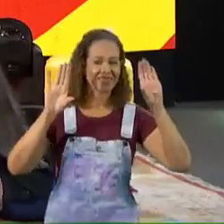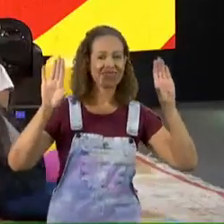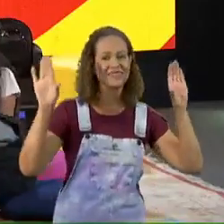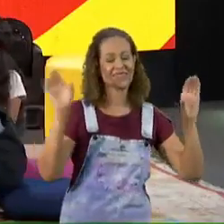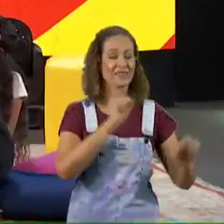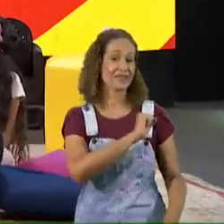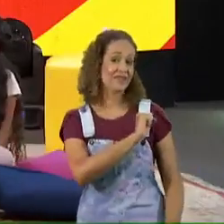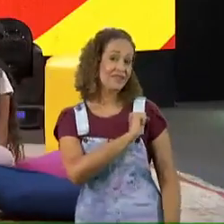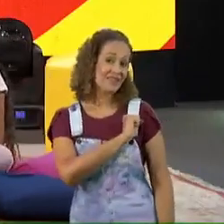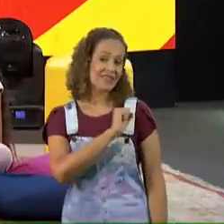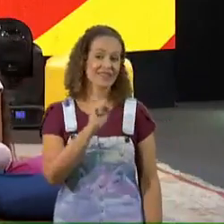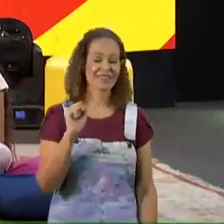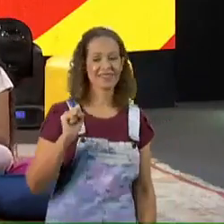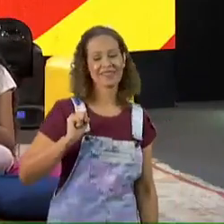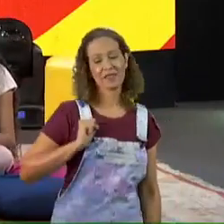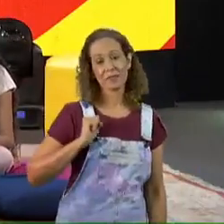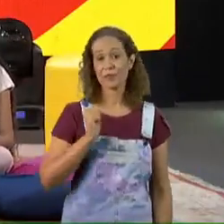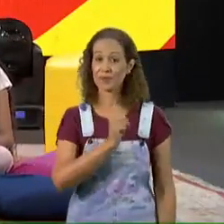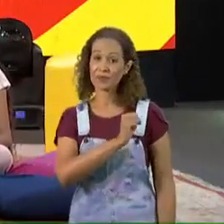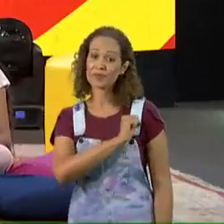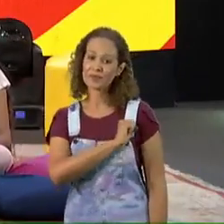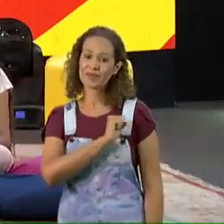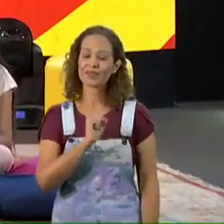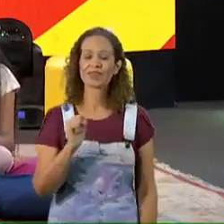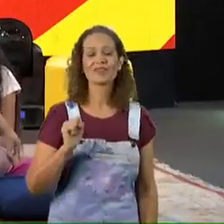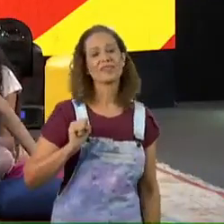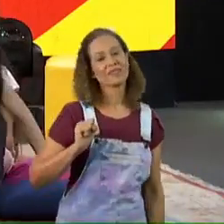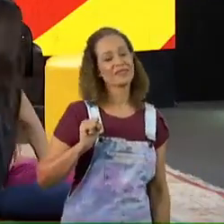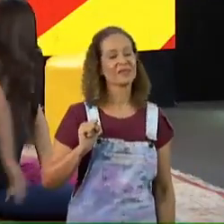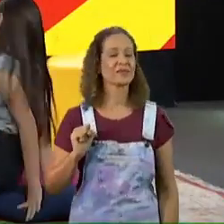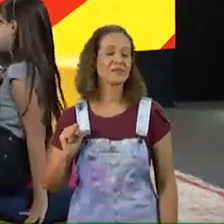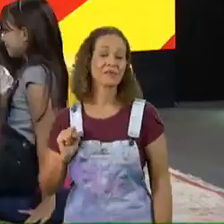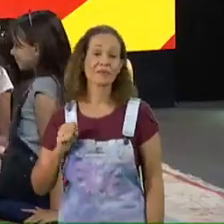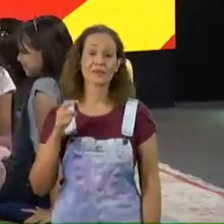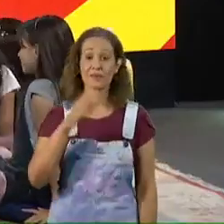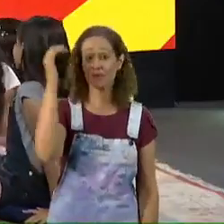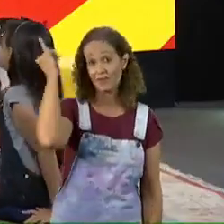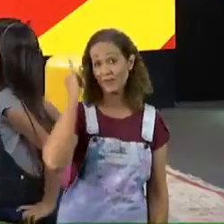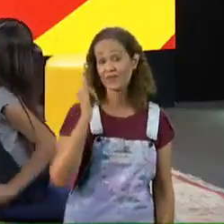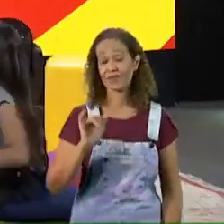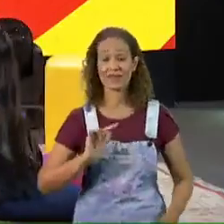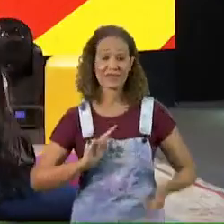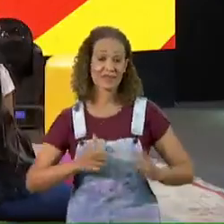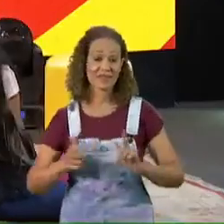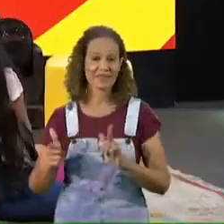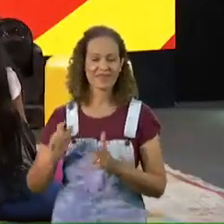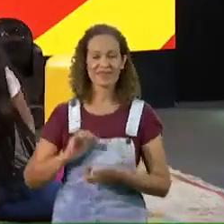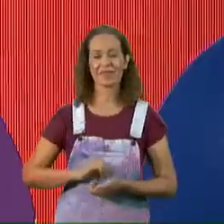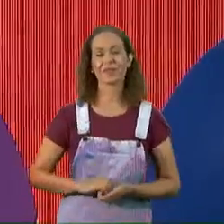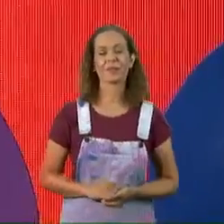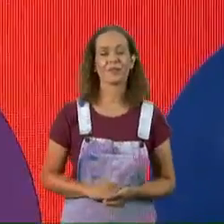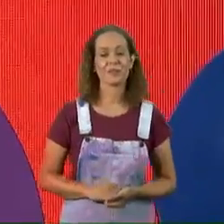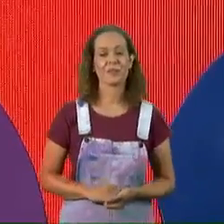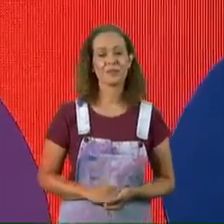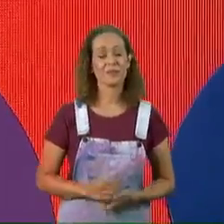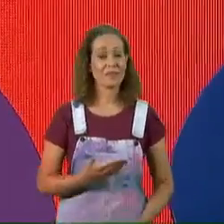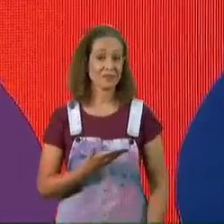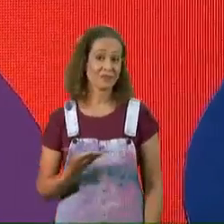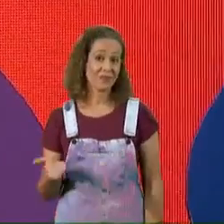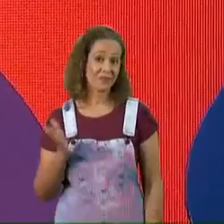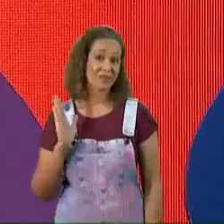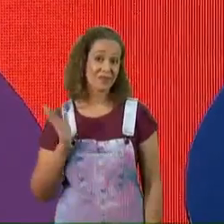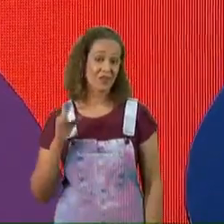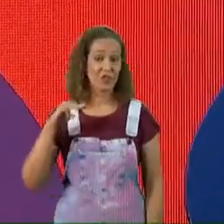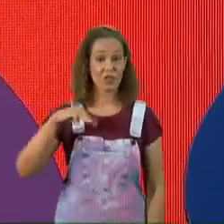céu. Samuel, Samuel, ser profeta de Israel. Então vocês já têm um mico aqui, tá?